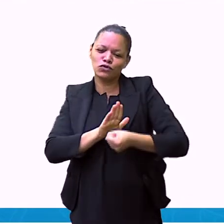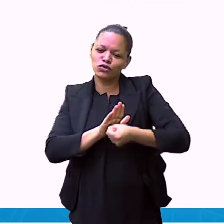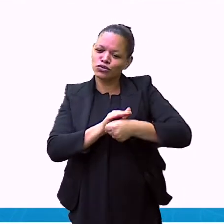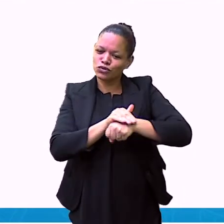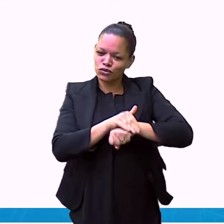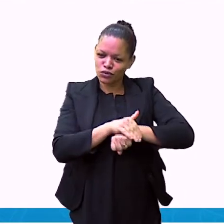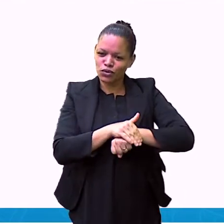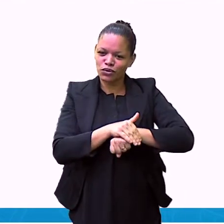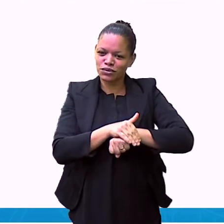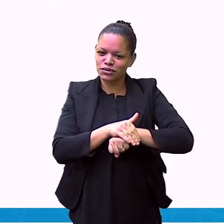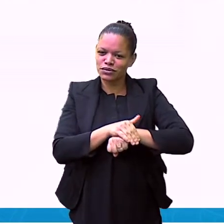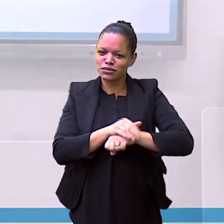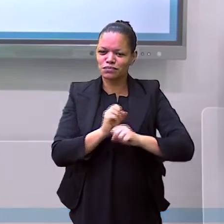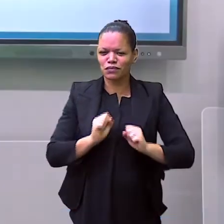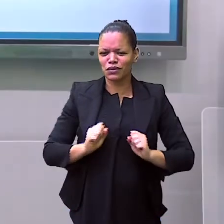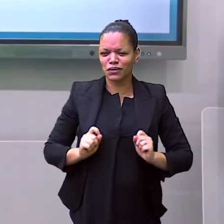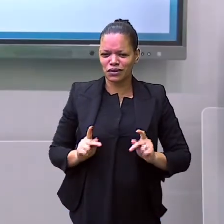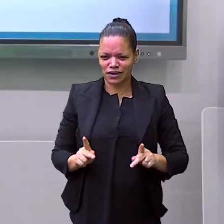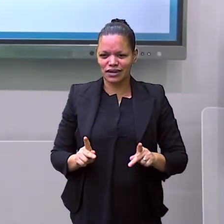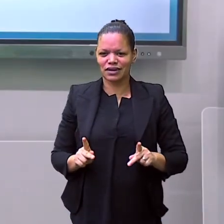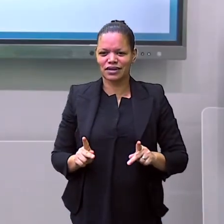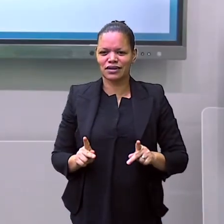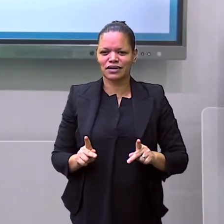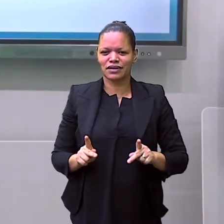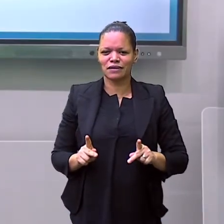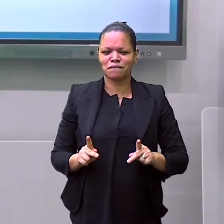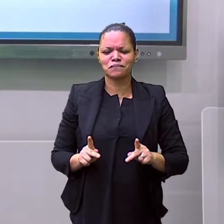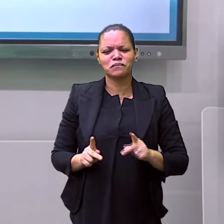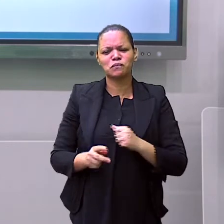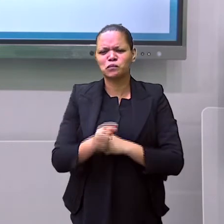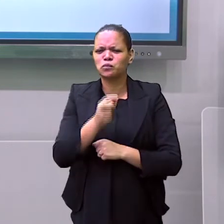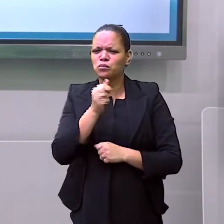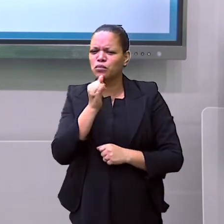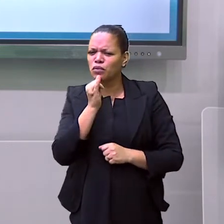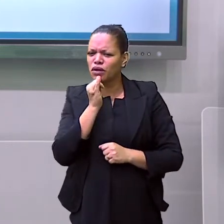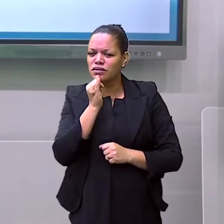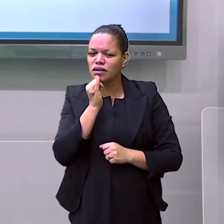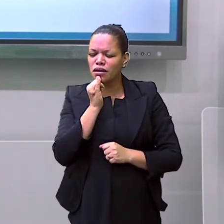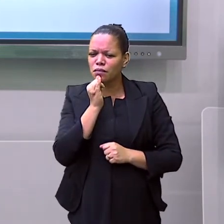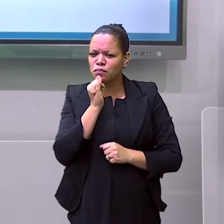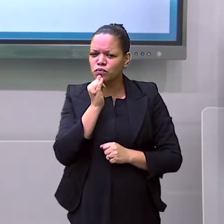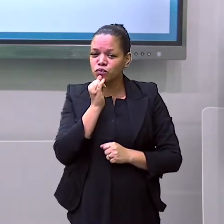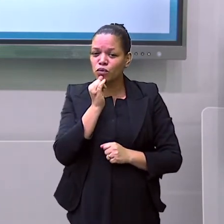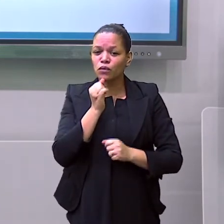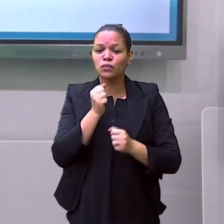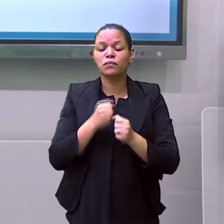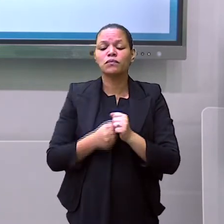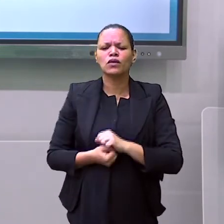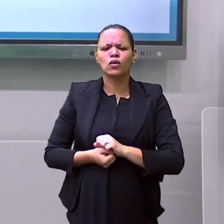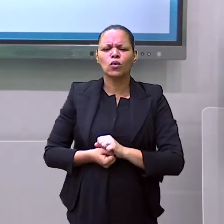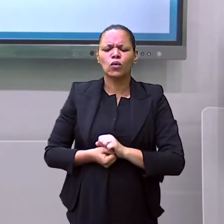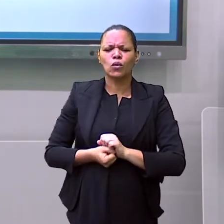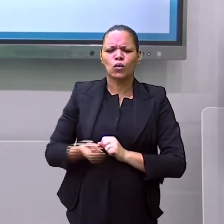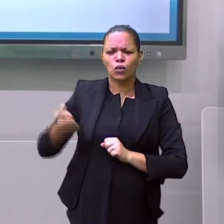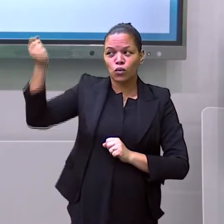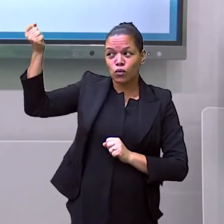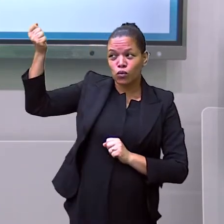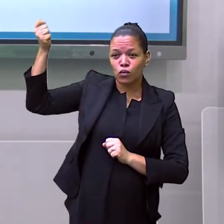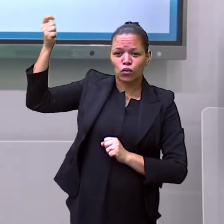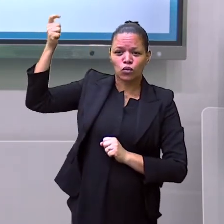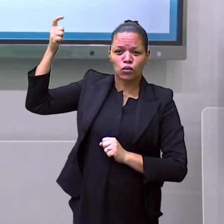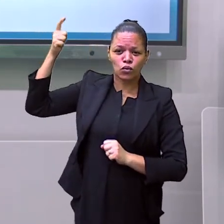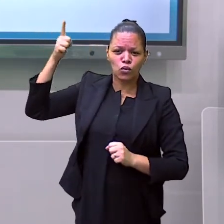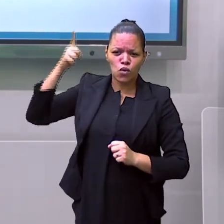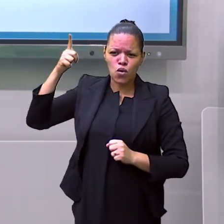período da tarde, a posição aparente do sol no céu, ela começa a se alterar, até o momento em que se põe